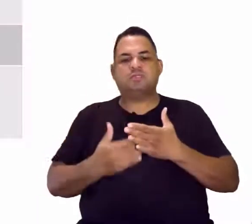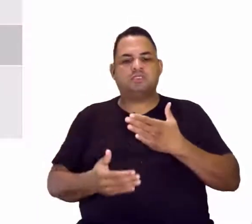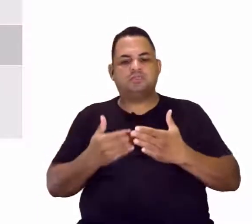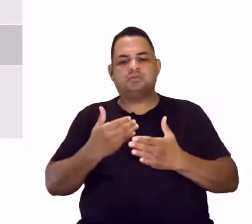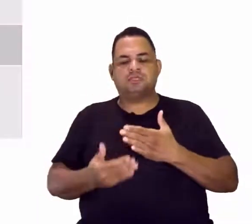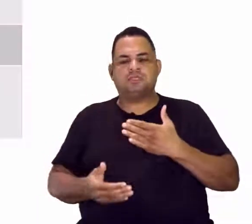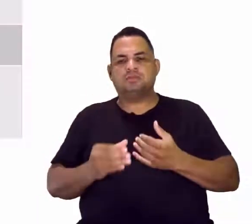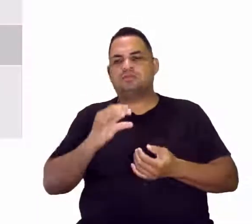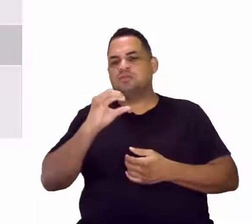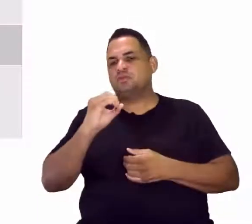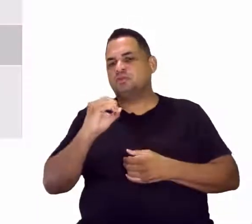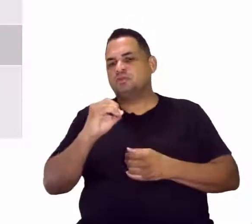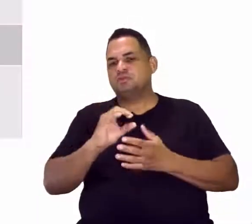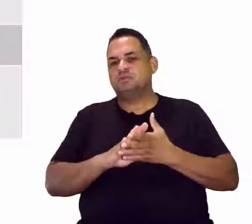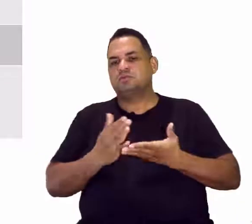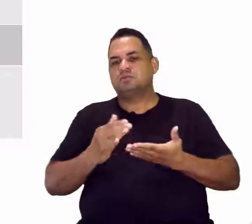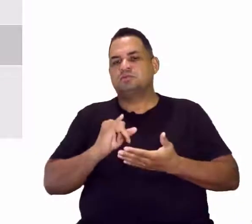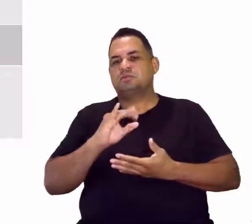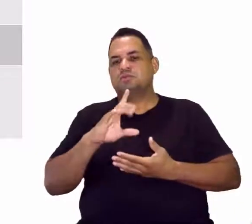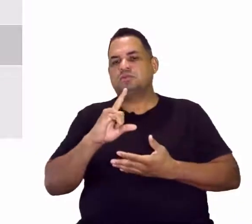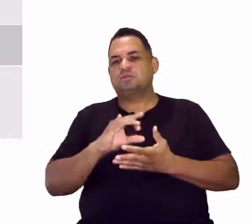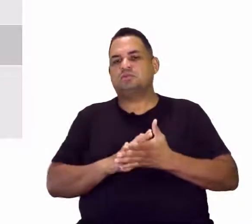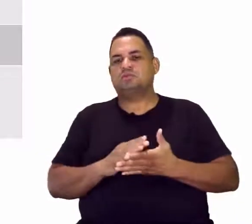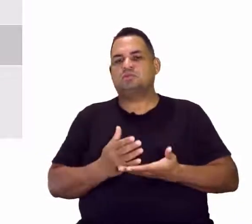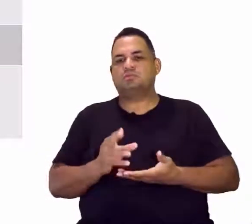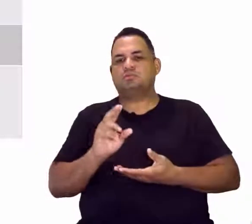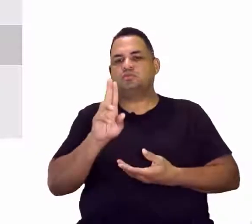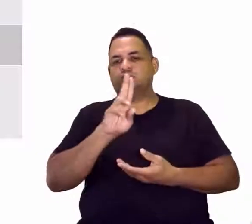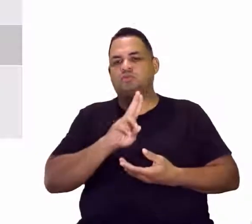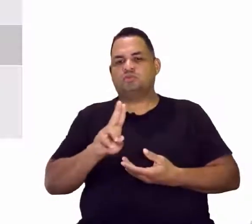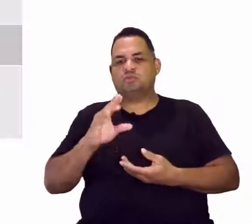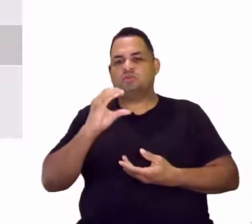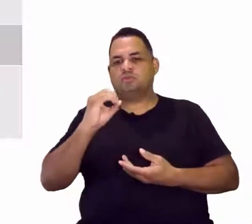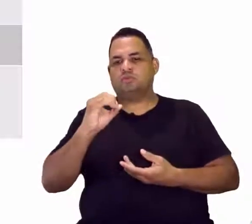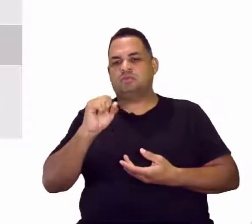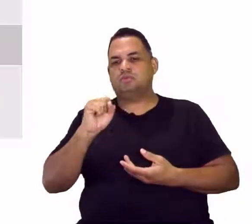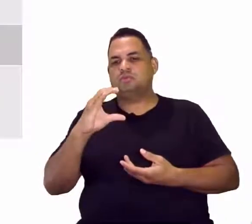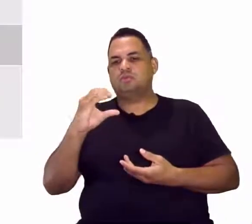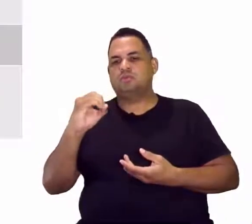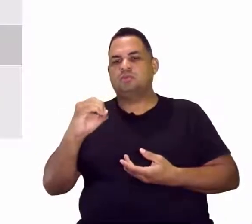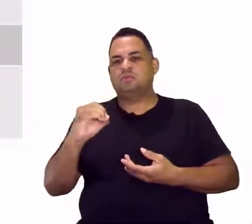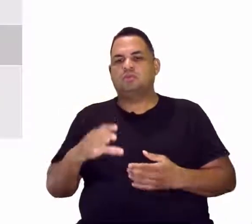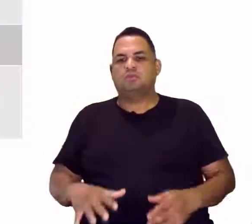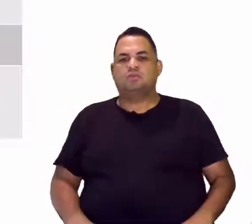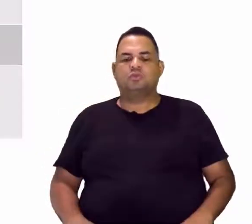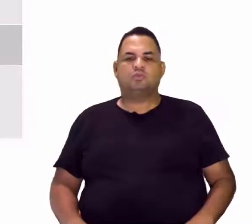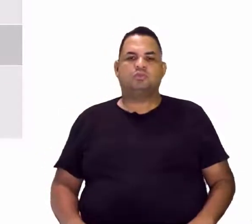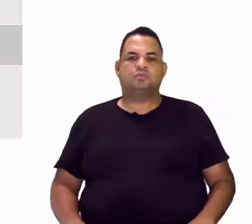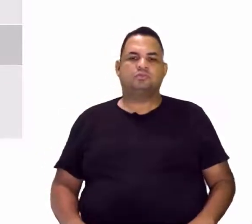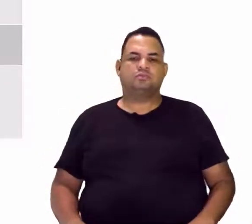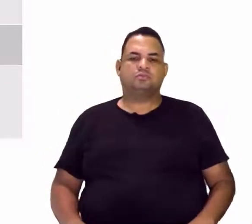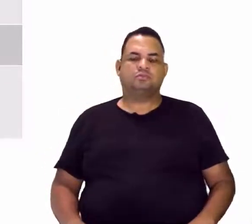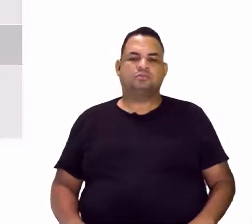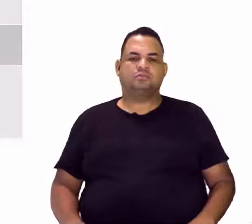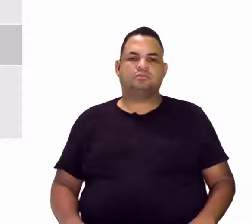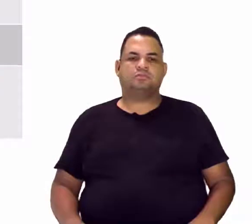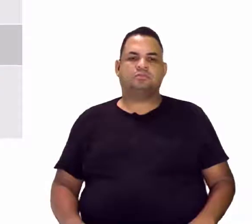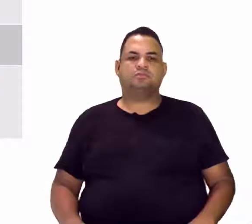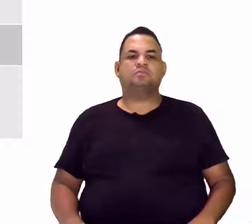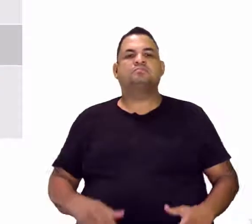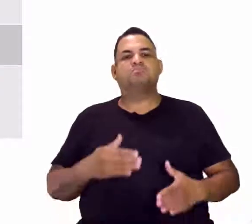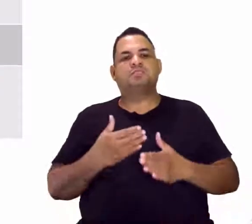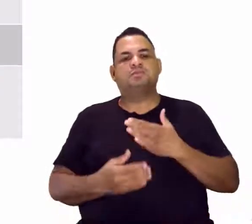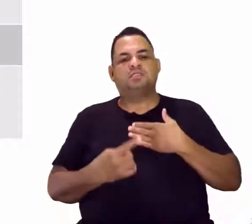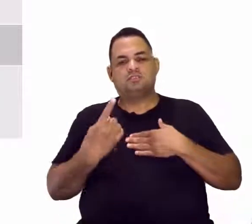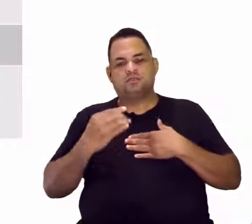perde, eu tiro a terminação ico e passo a usar a terminação oso. Vai ficar ácido cloroso. Se ele perder